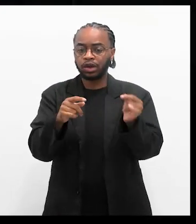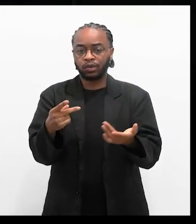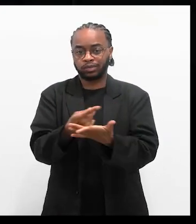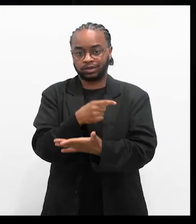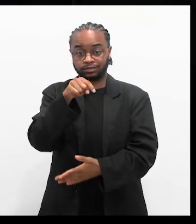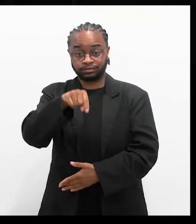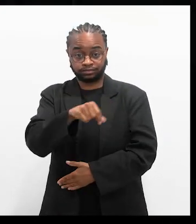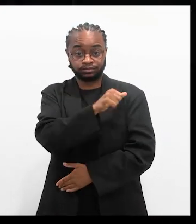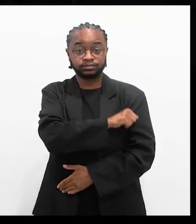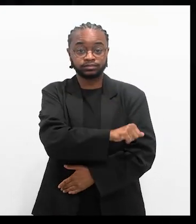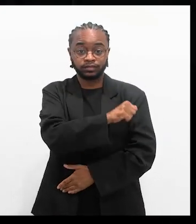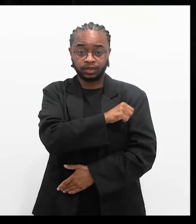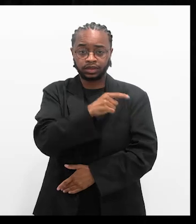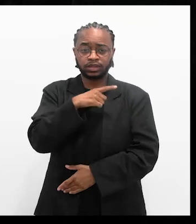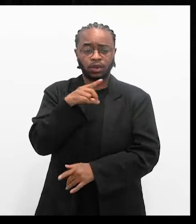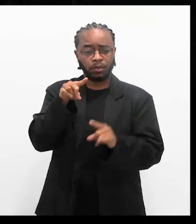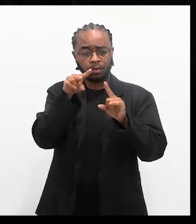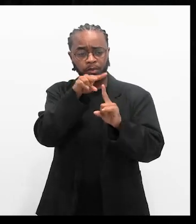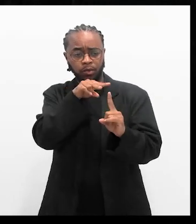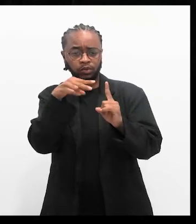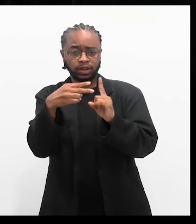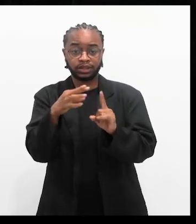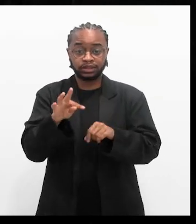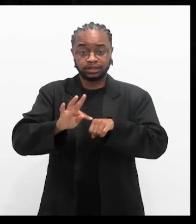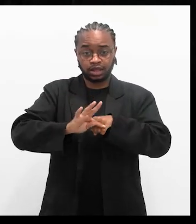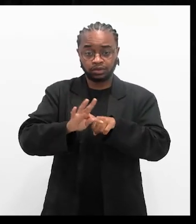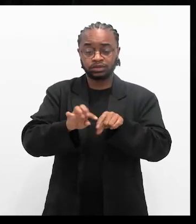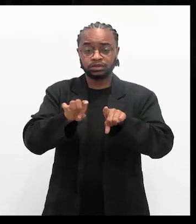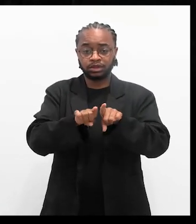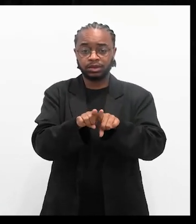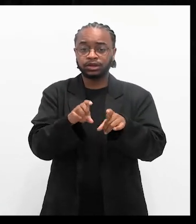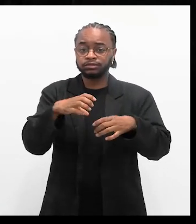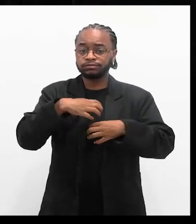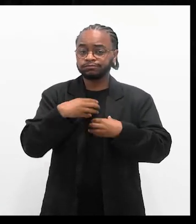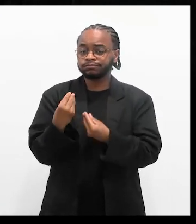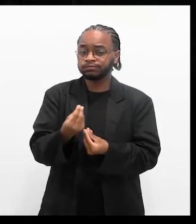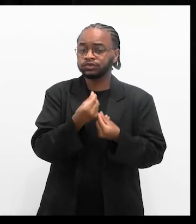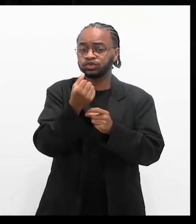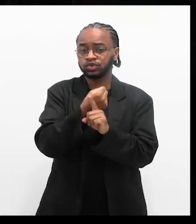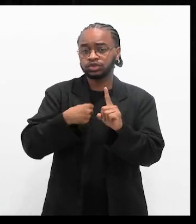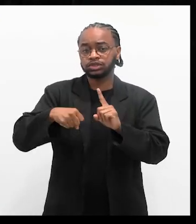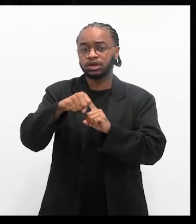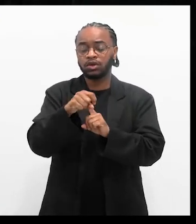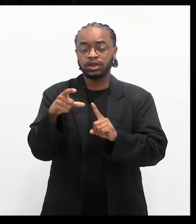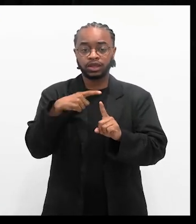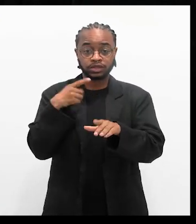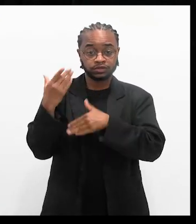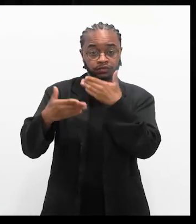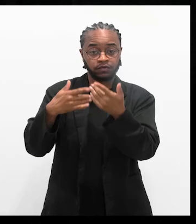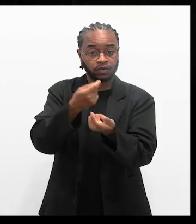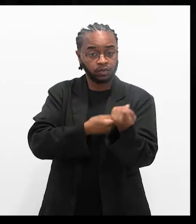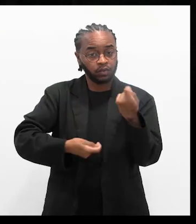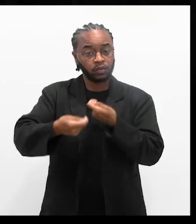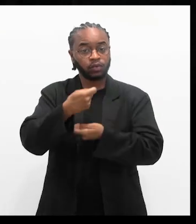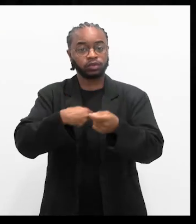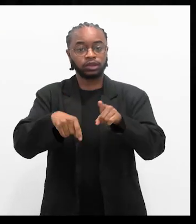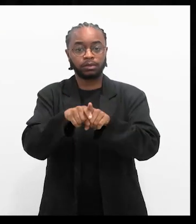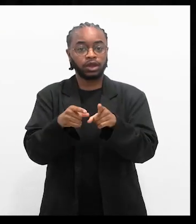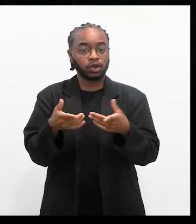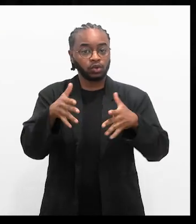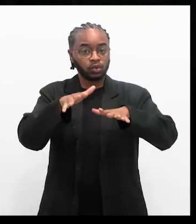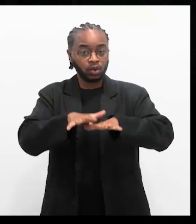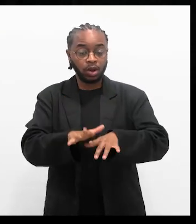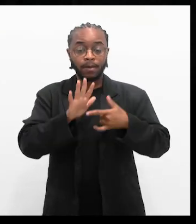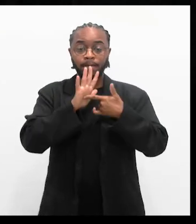realidade fluminense. Com olhar técnico e sensibilidade social, ela conecta desenvolvimento econômico à inclusão e mostra